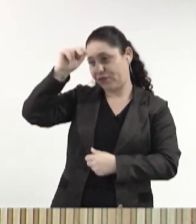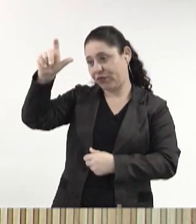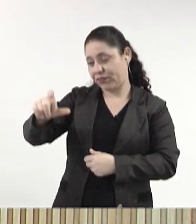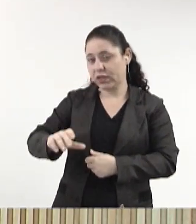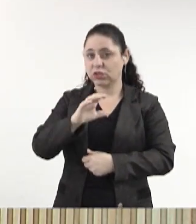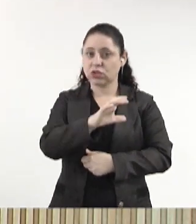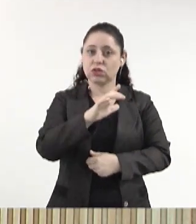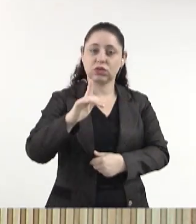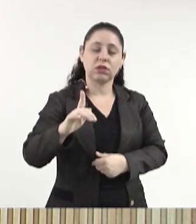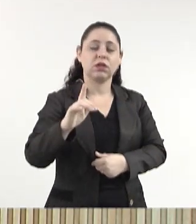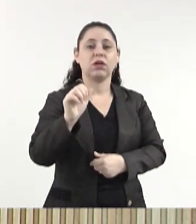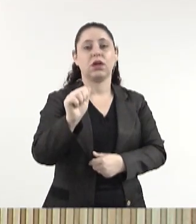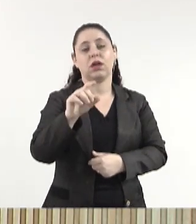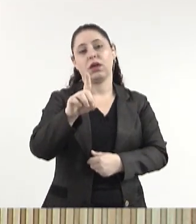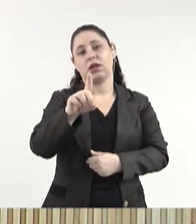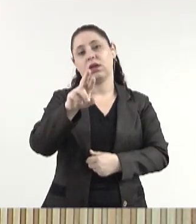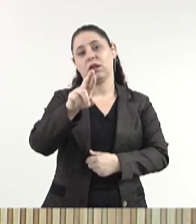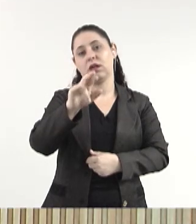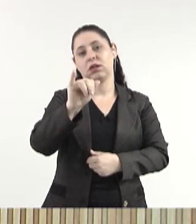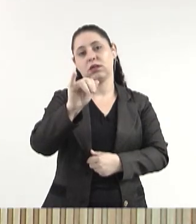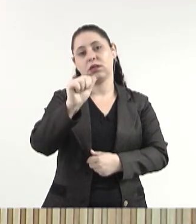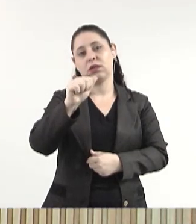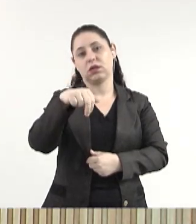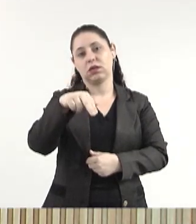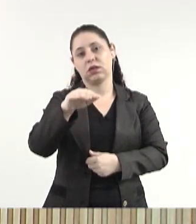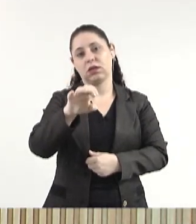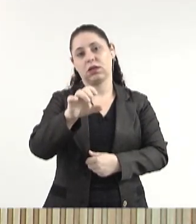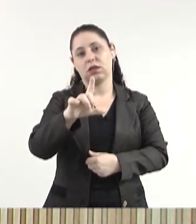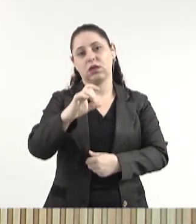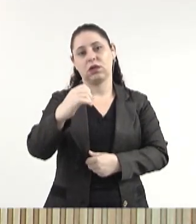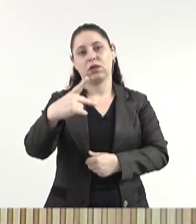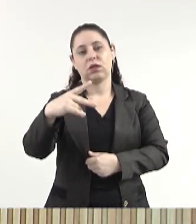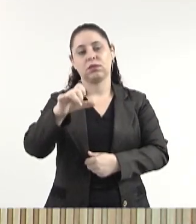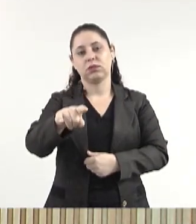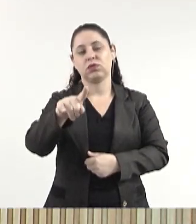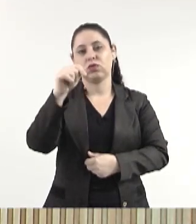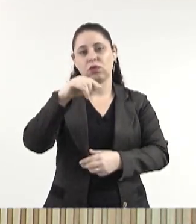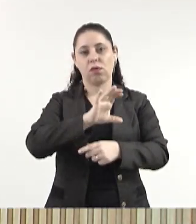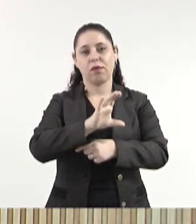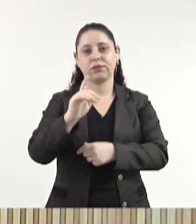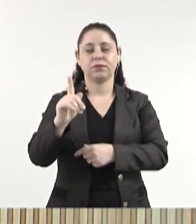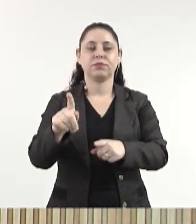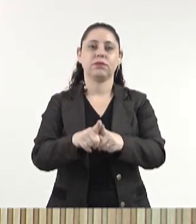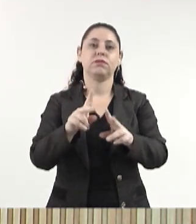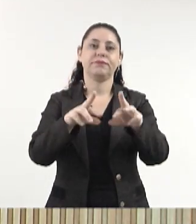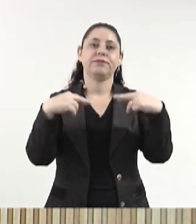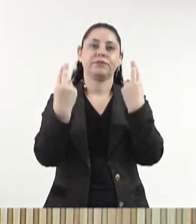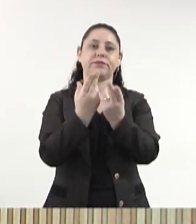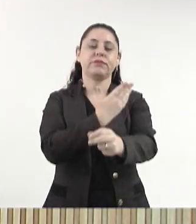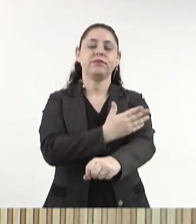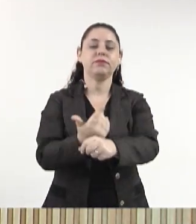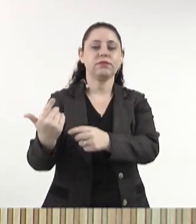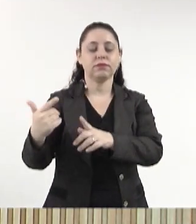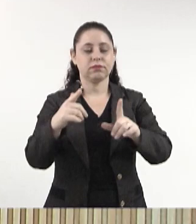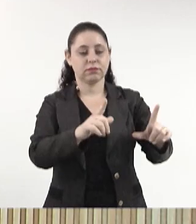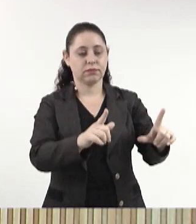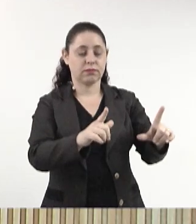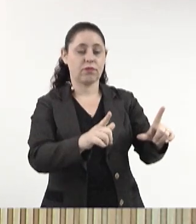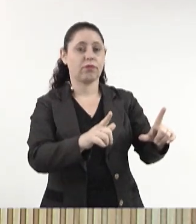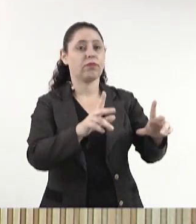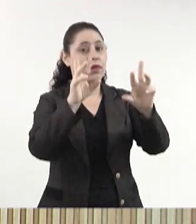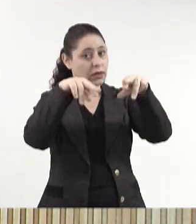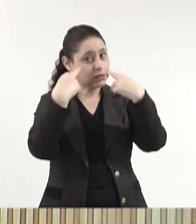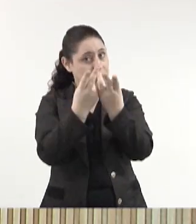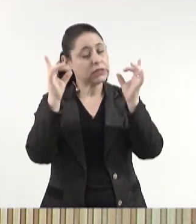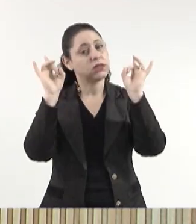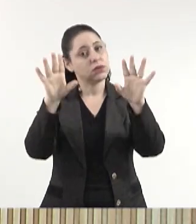sul-mato-grossense à prefeita eleita Adriane Lopes, aqui de Campo Grande. Lembrando que a sessão de concessão de título de